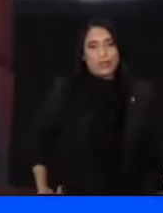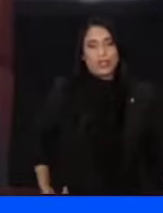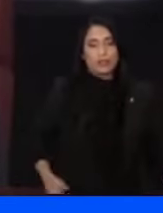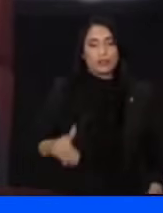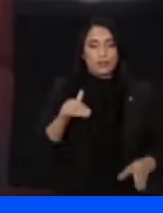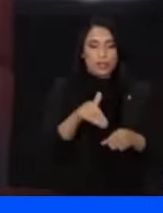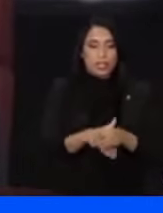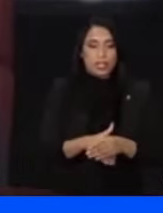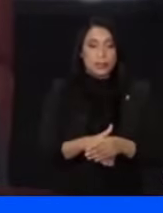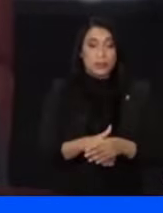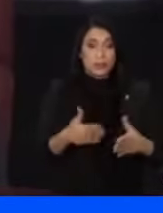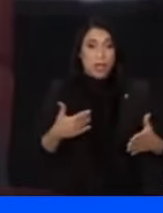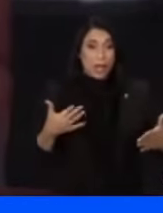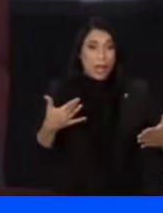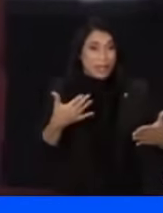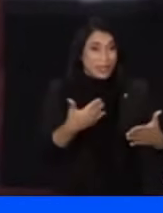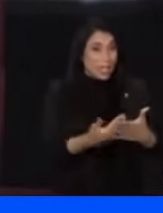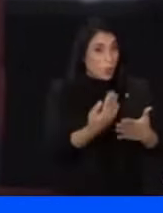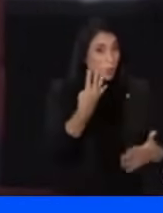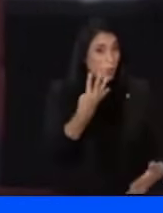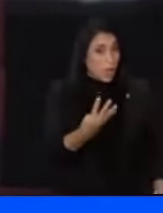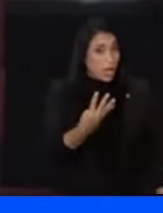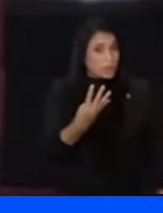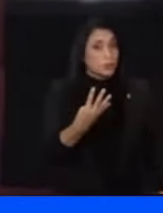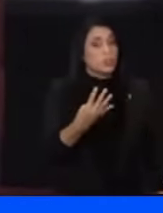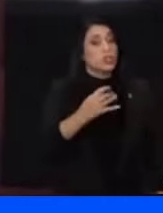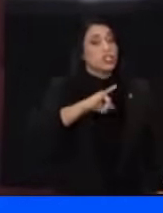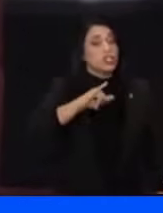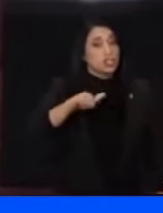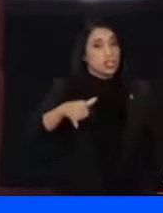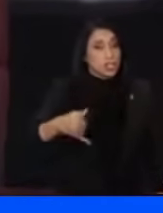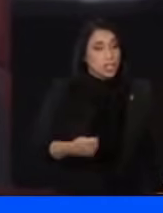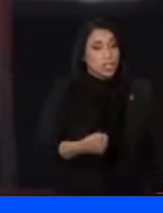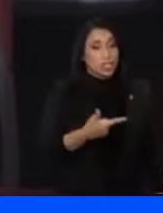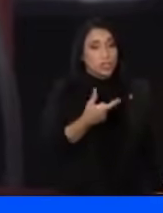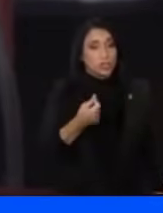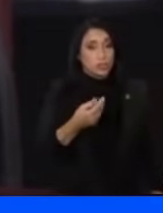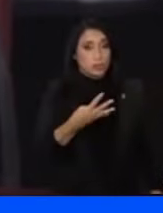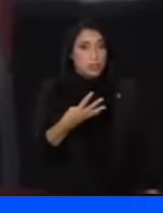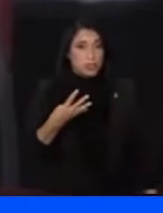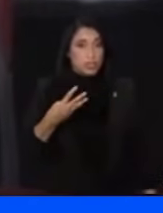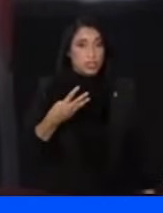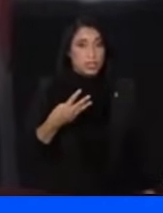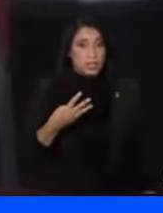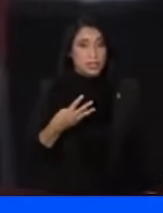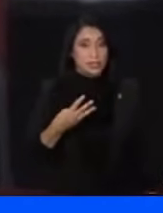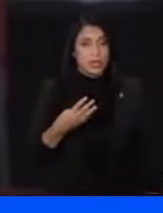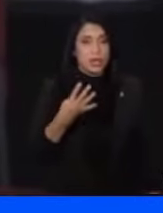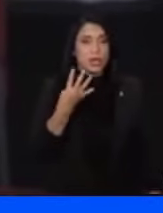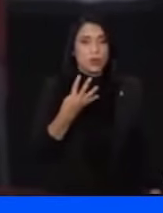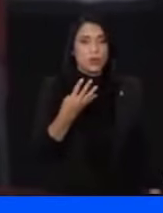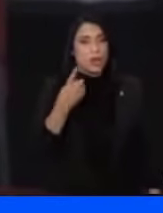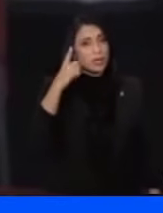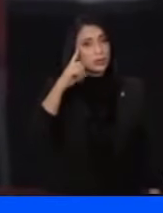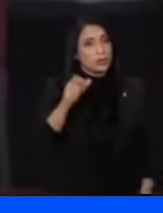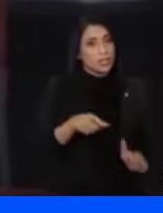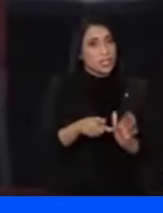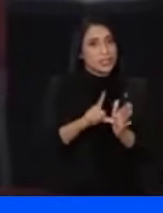até 4 de janeiro de 2023, 4 dias antes do dia 8 de janeiro,